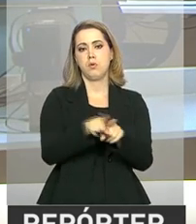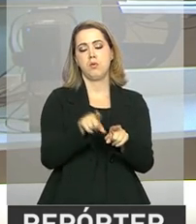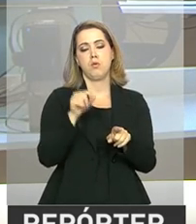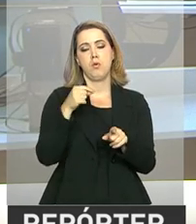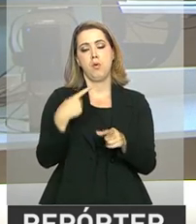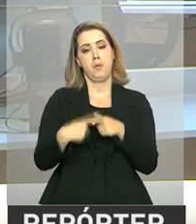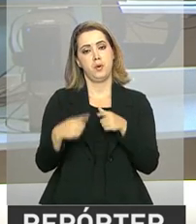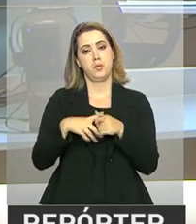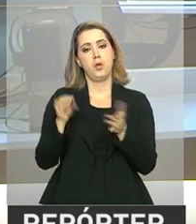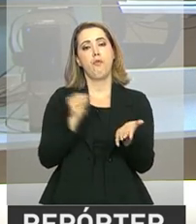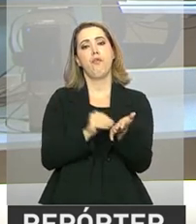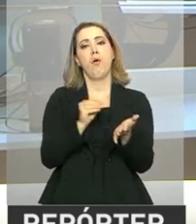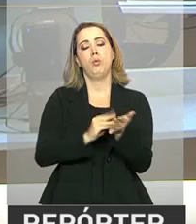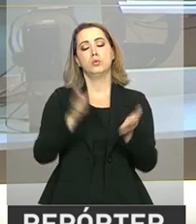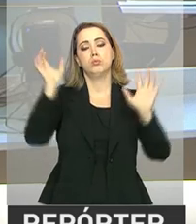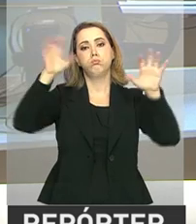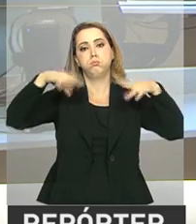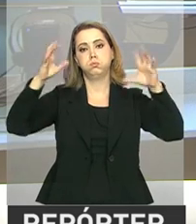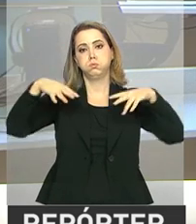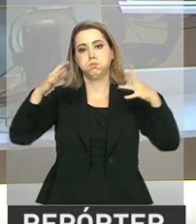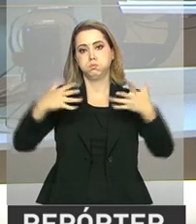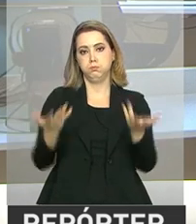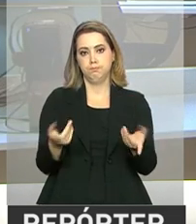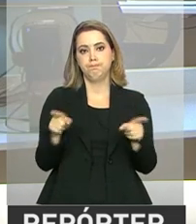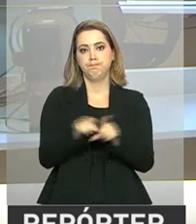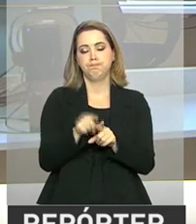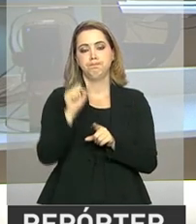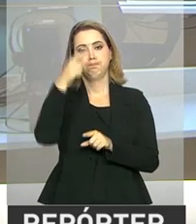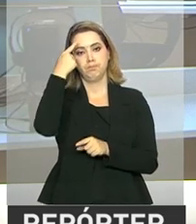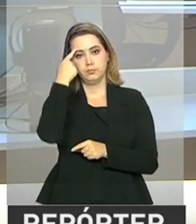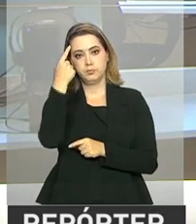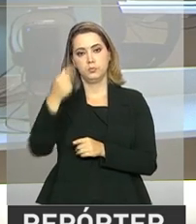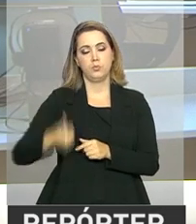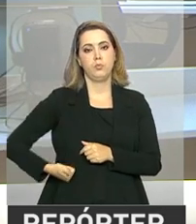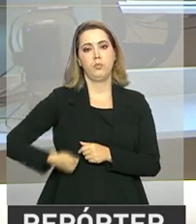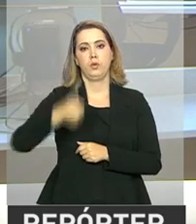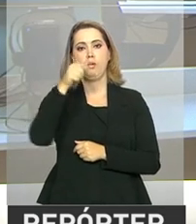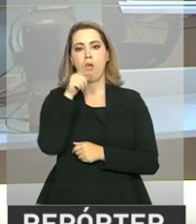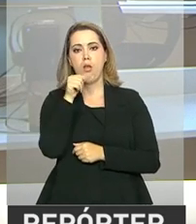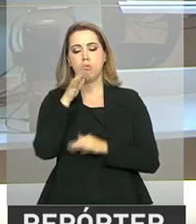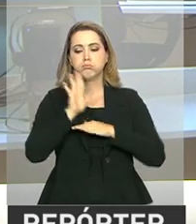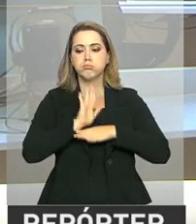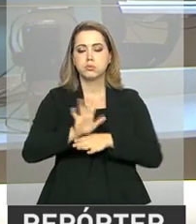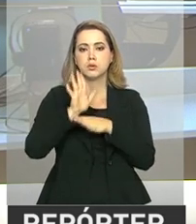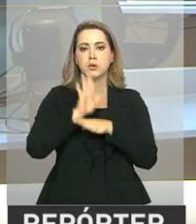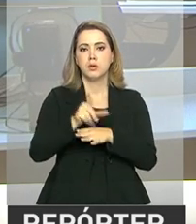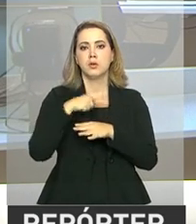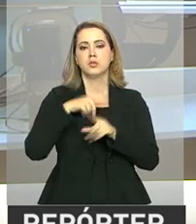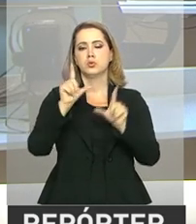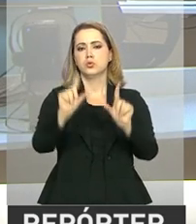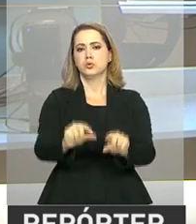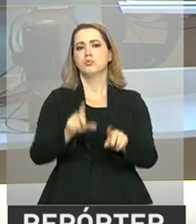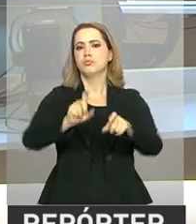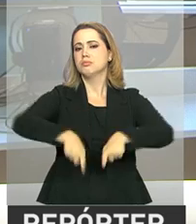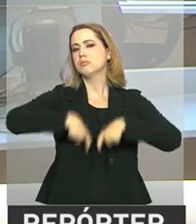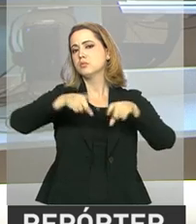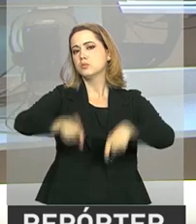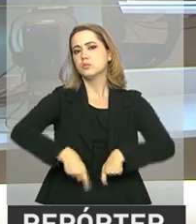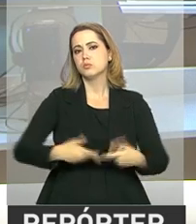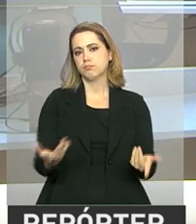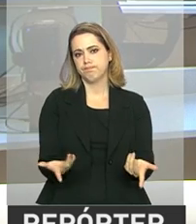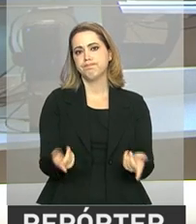falta de chuva. A ideia é garantir o abastecimento e melhorar a oferta de água, amenizar as perdas econômicas dos agricultores